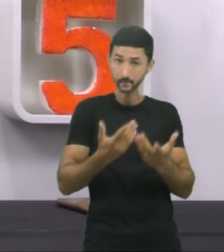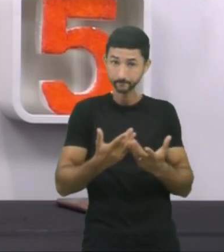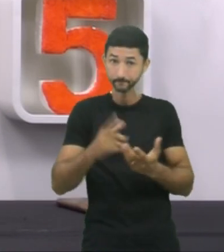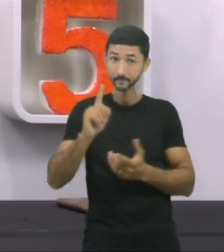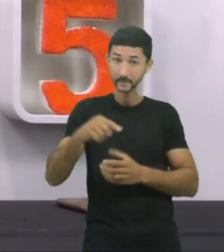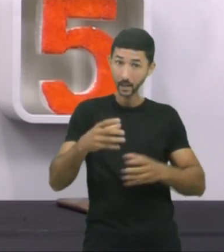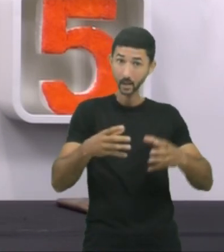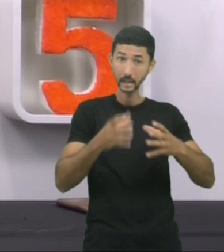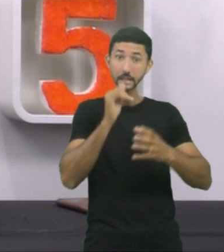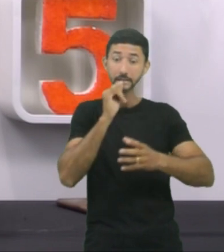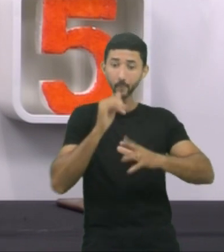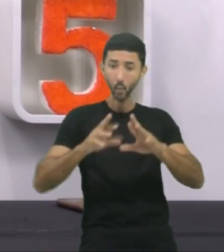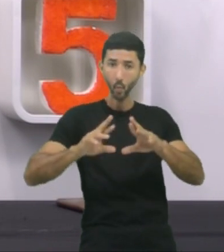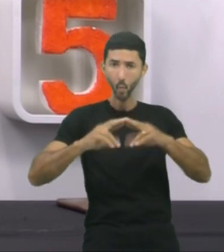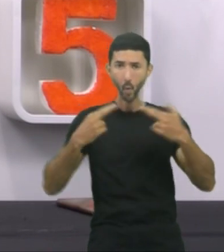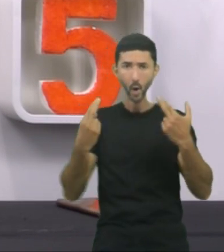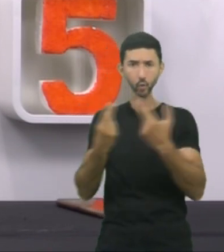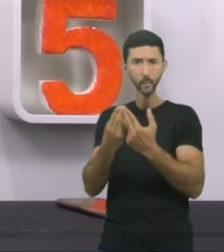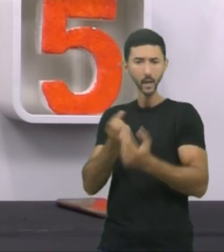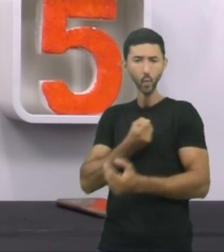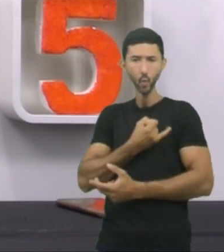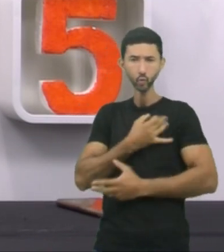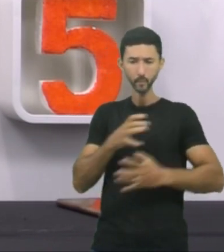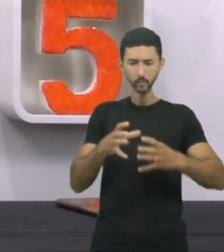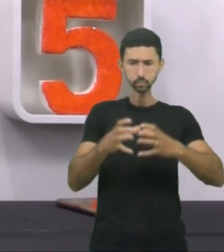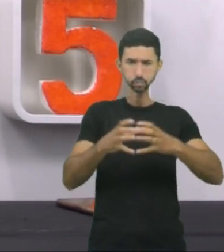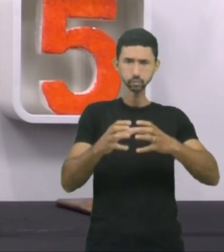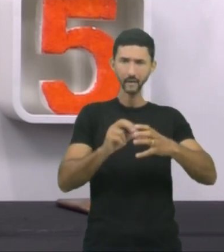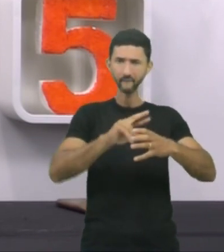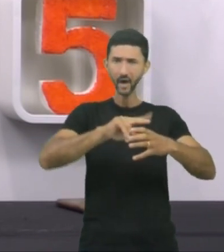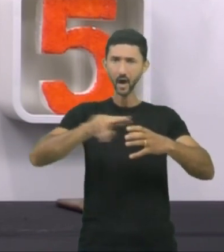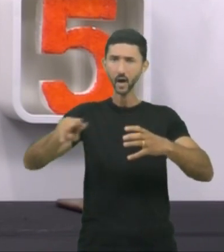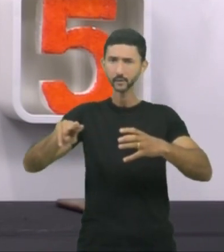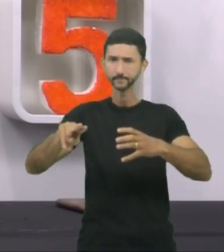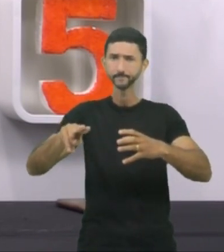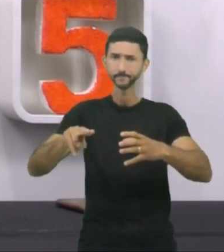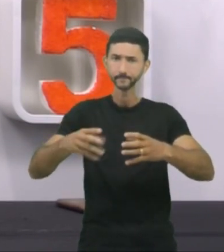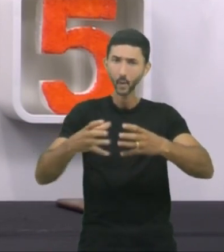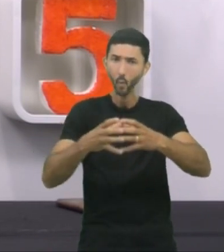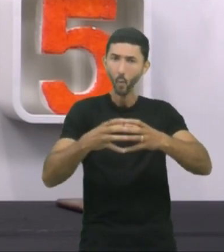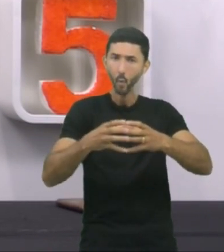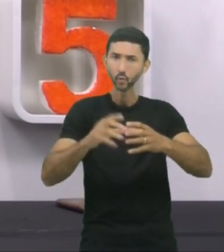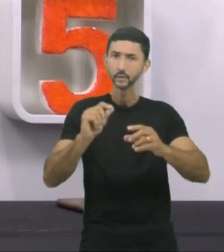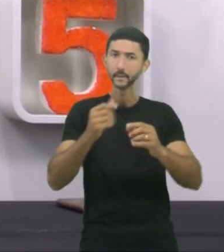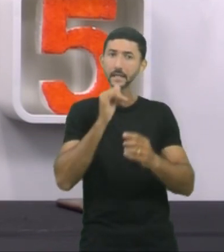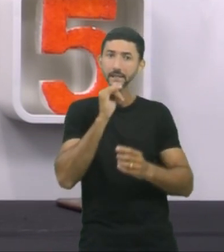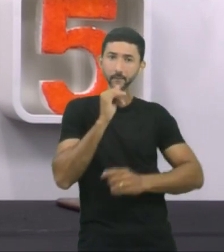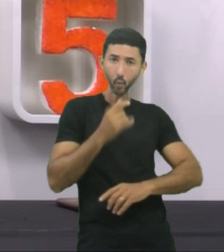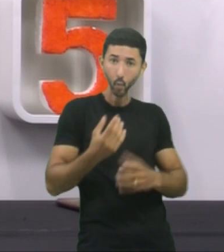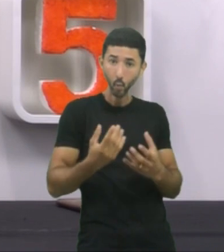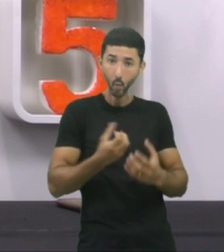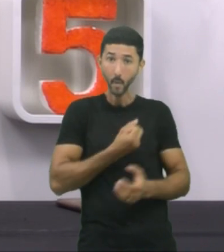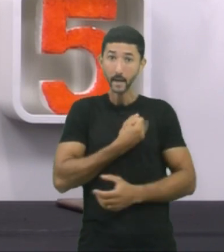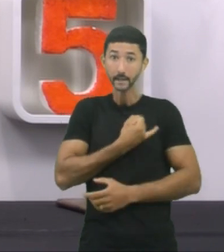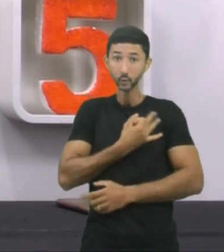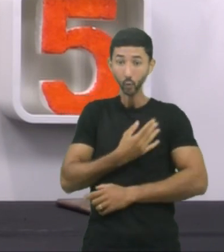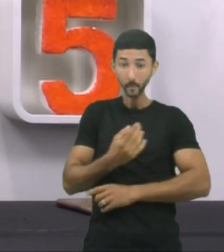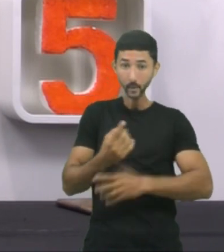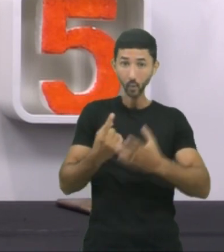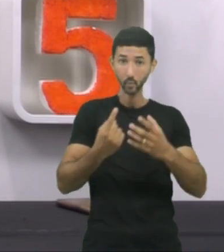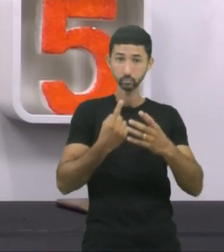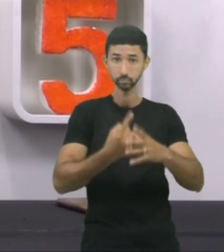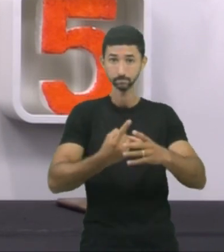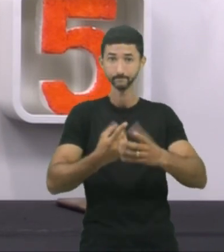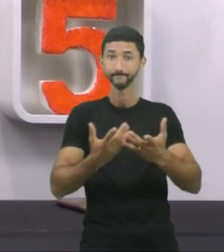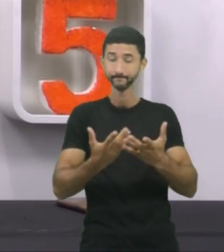justamente isso, é uma reunião de vários números. Só que nesse conjunto só pode ter números que forem